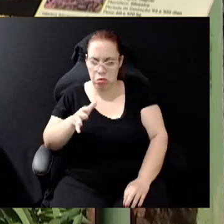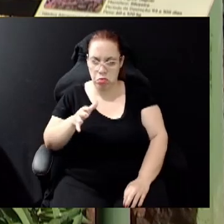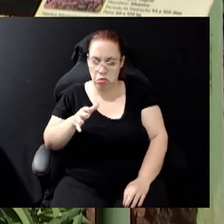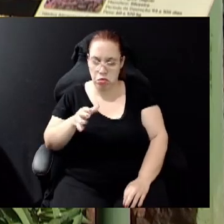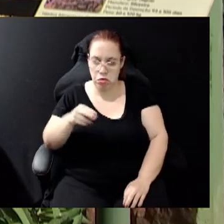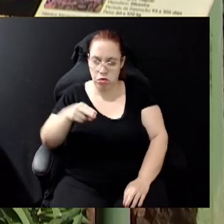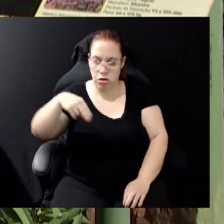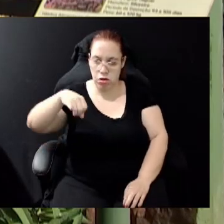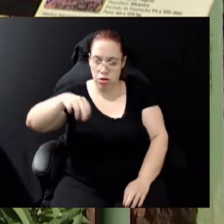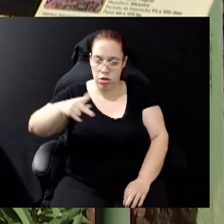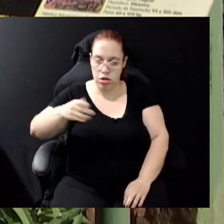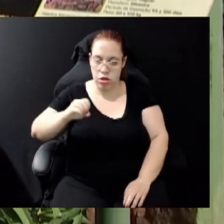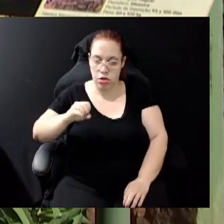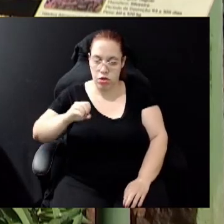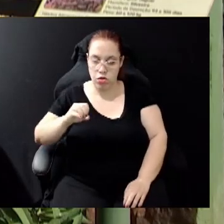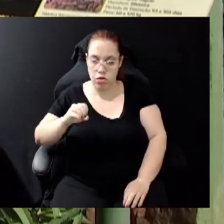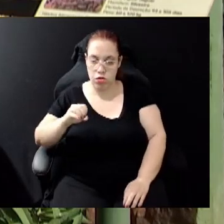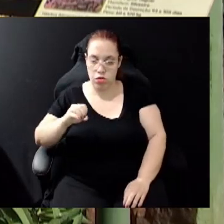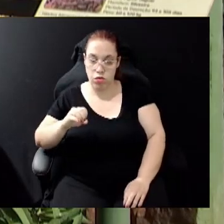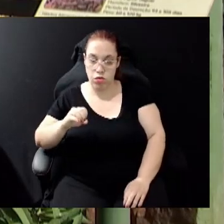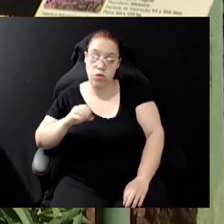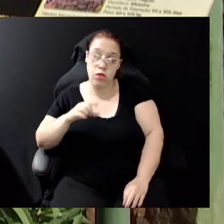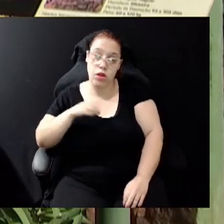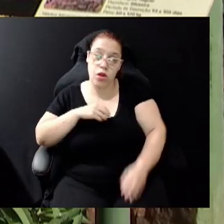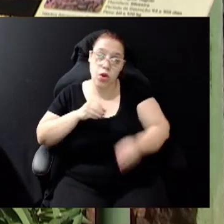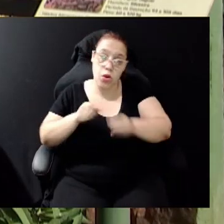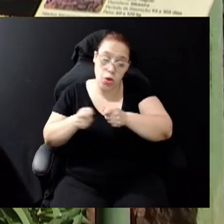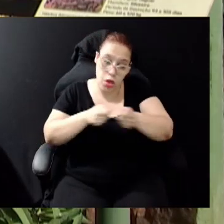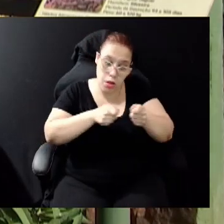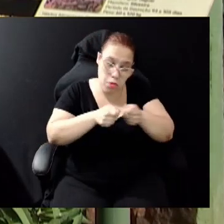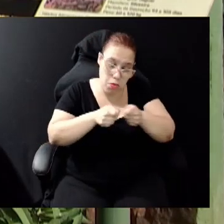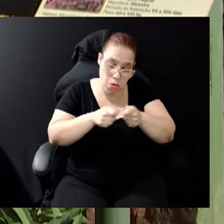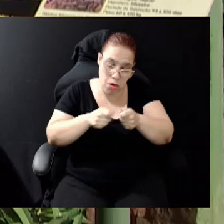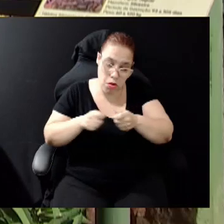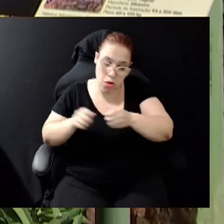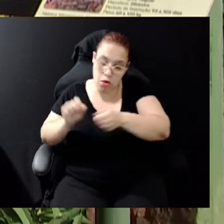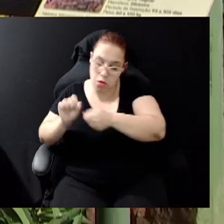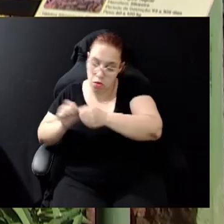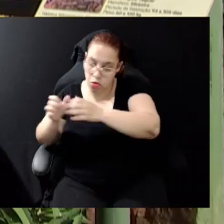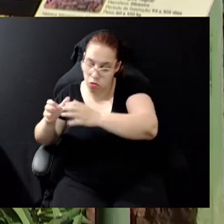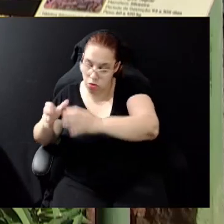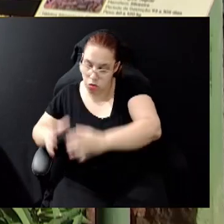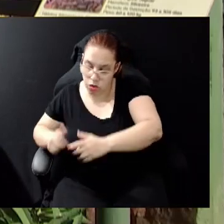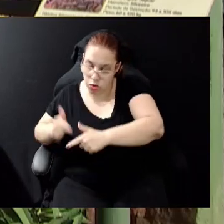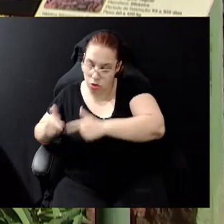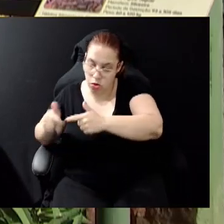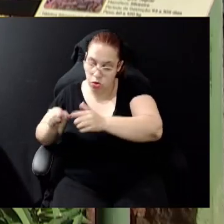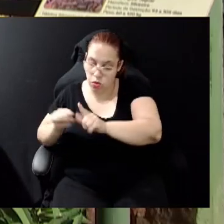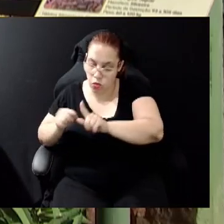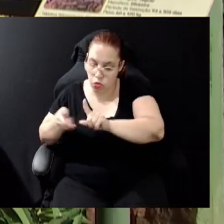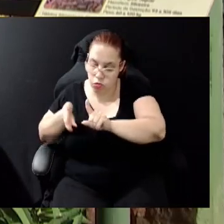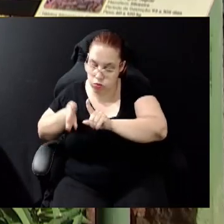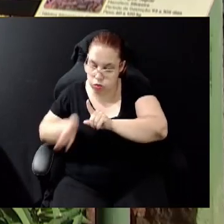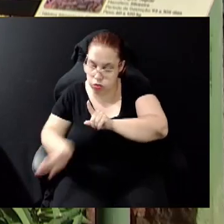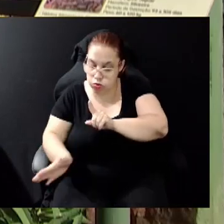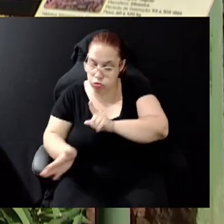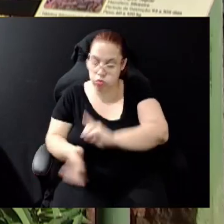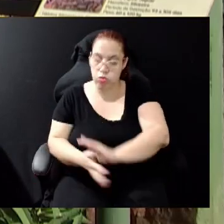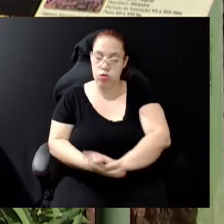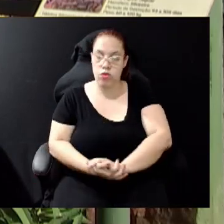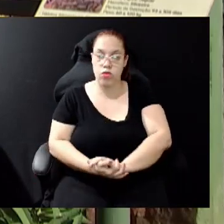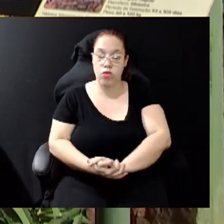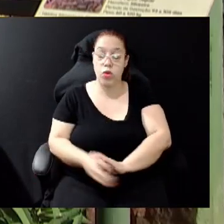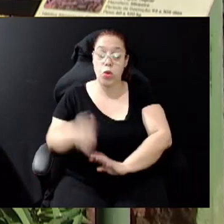aves, mas os mamíferos eles têm aquilo de preparar o cantinho onde vai fazer o trabalho de parto também, né? Então a gente vai observando